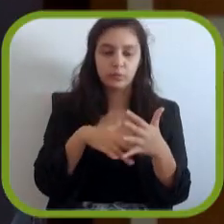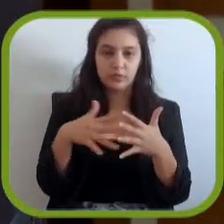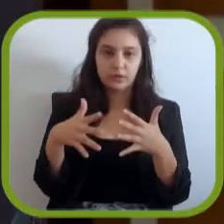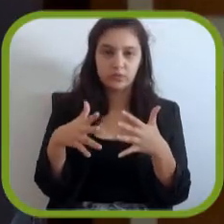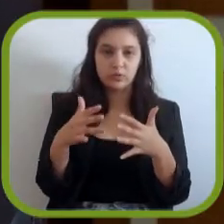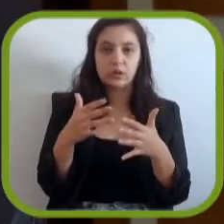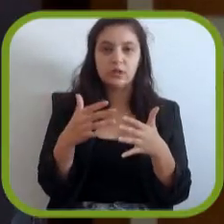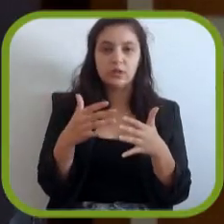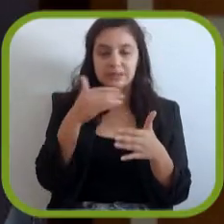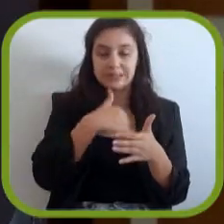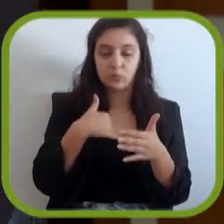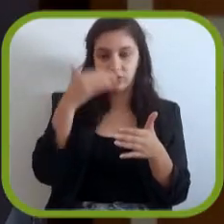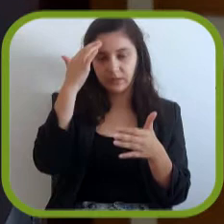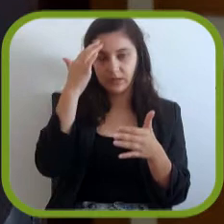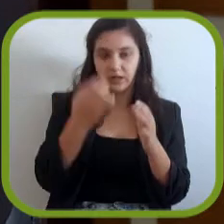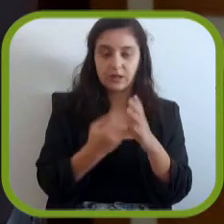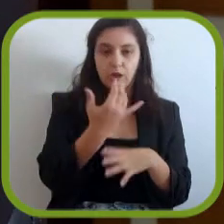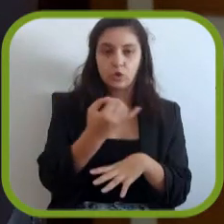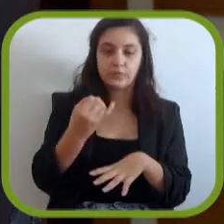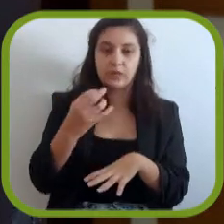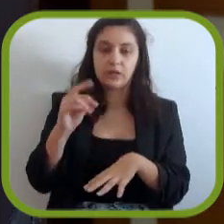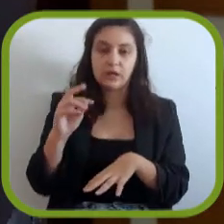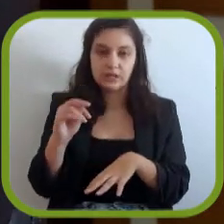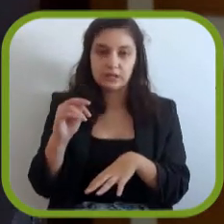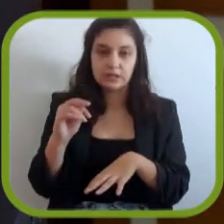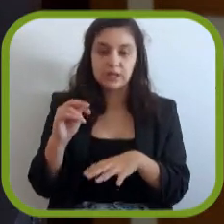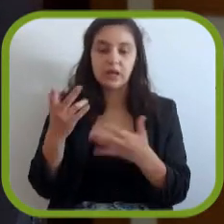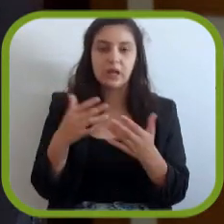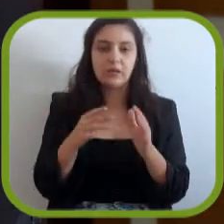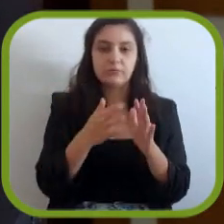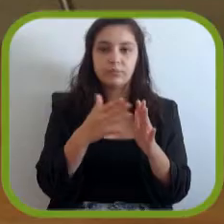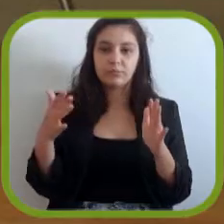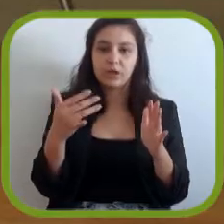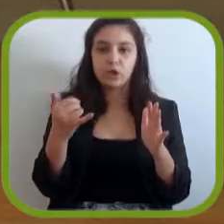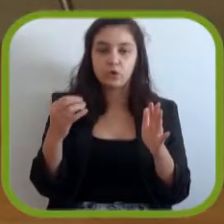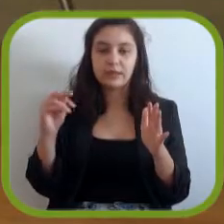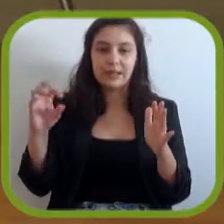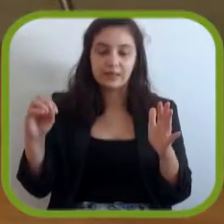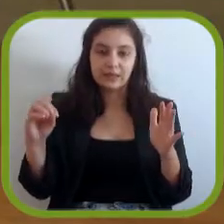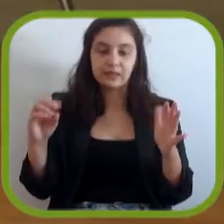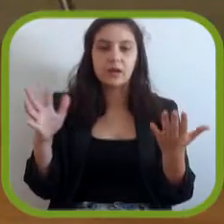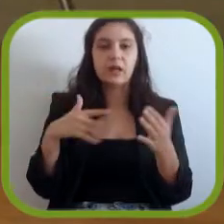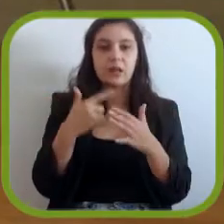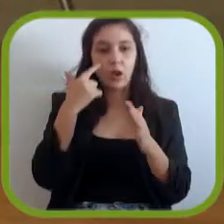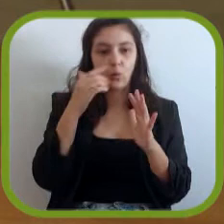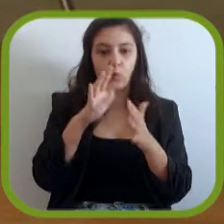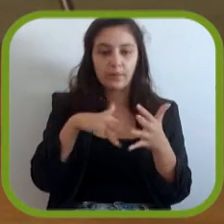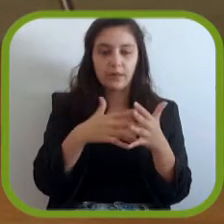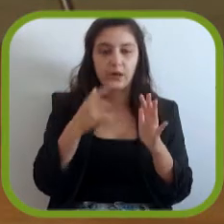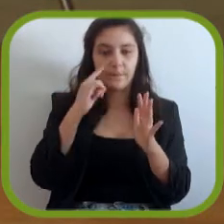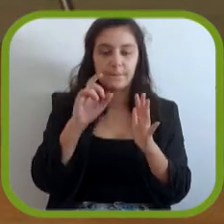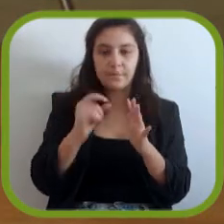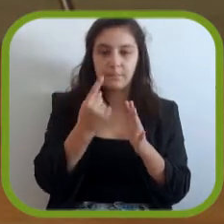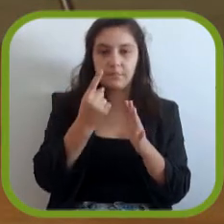de Saúde Mental, criado em 2013 e definido até 2030, é o primeiro plano que reconhece oficialmente